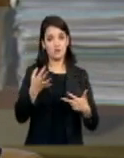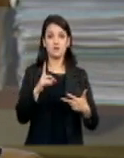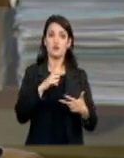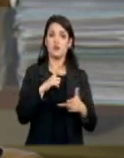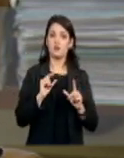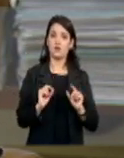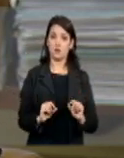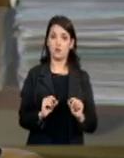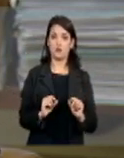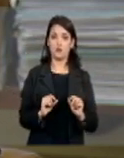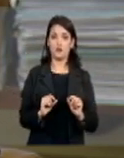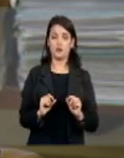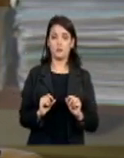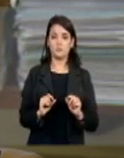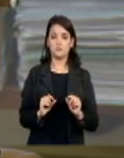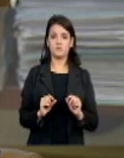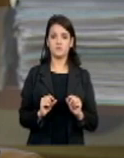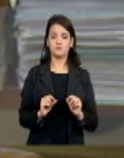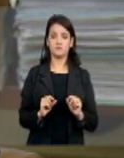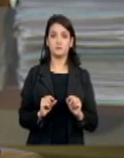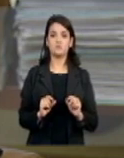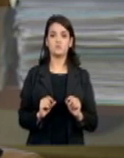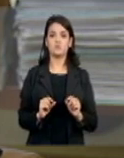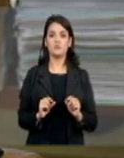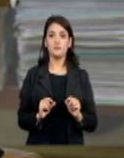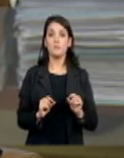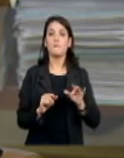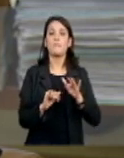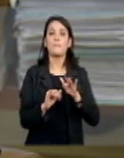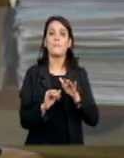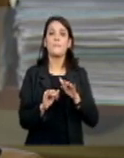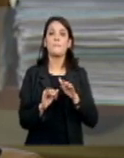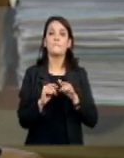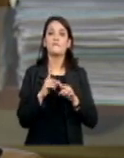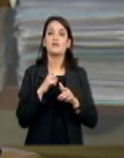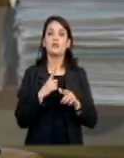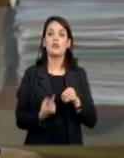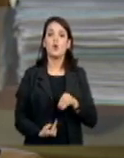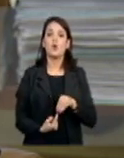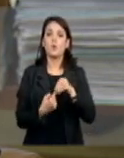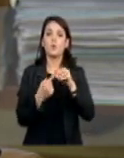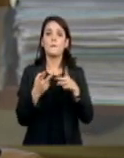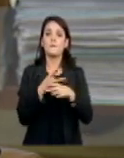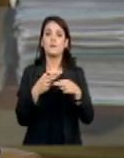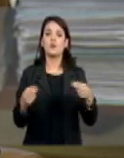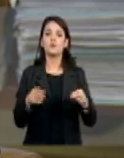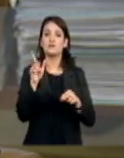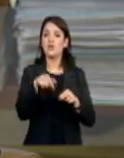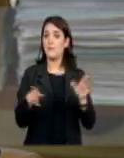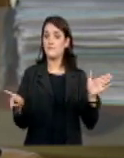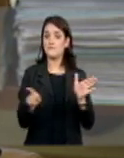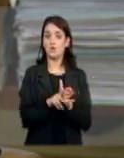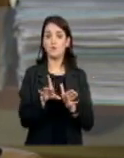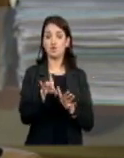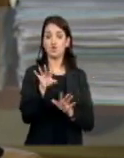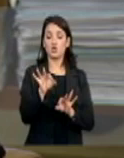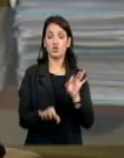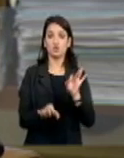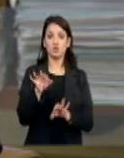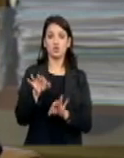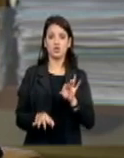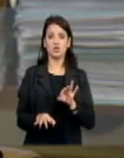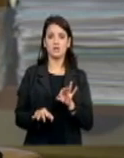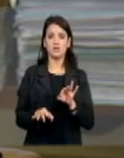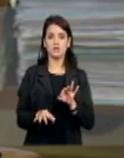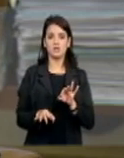particular condição institucional um dos atributos inerentes à jurisdição que os italianos